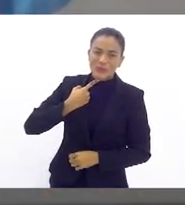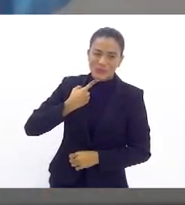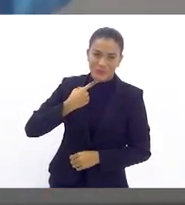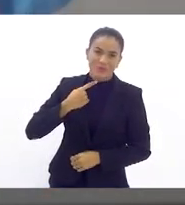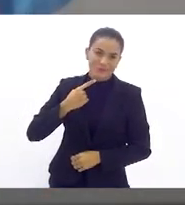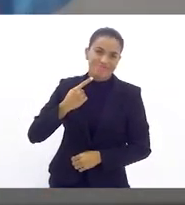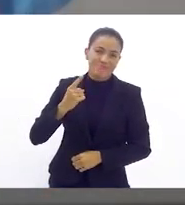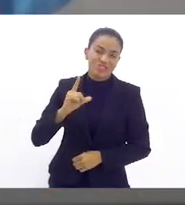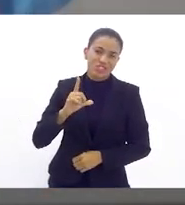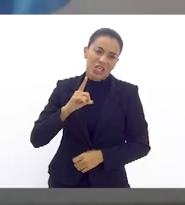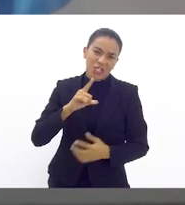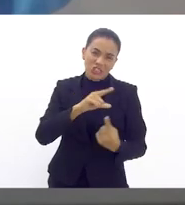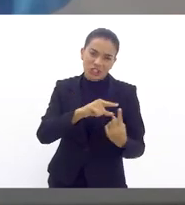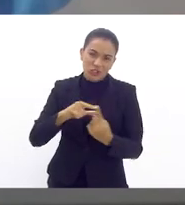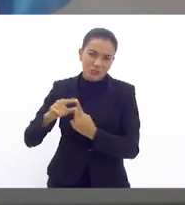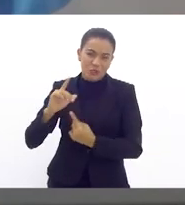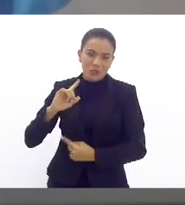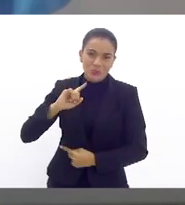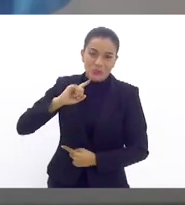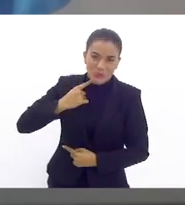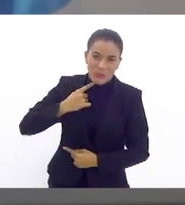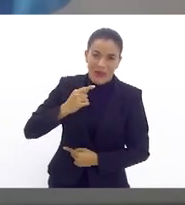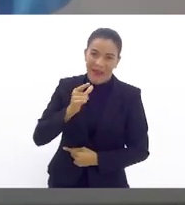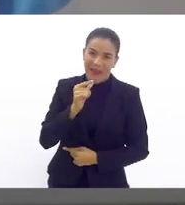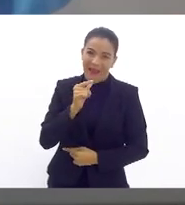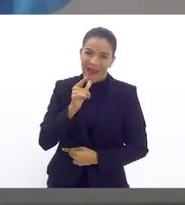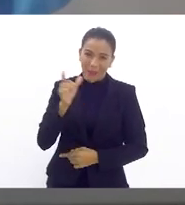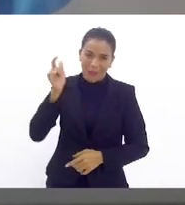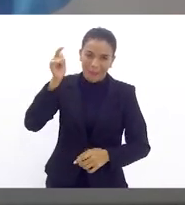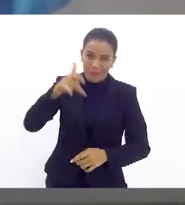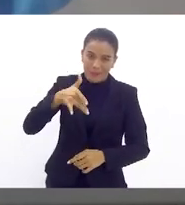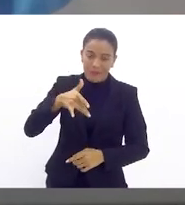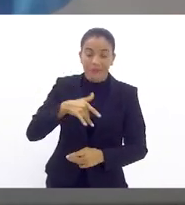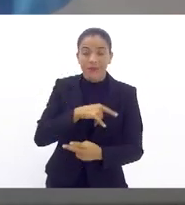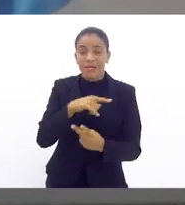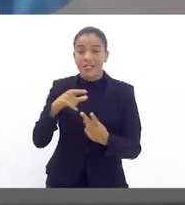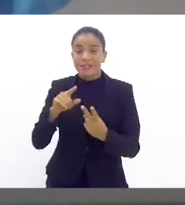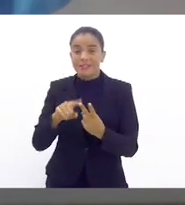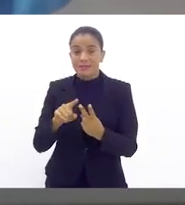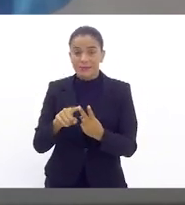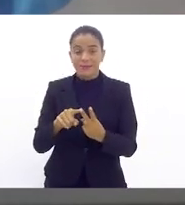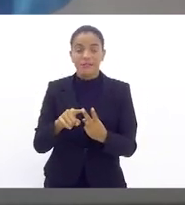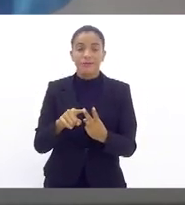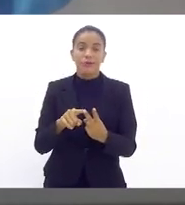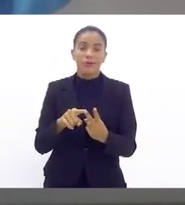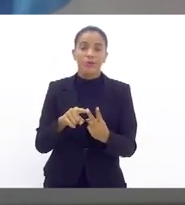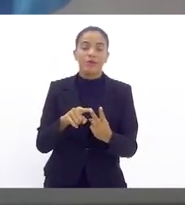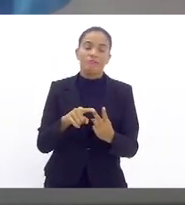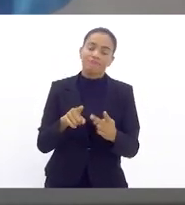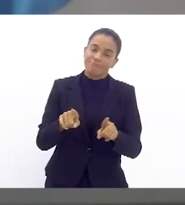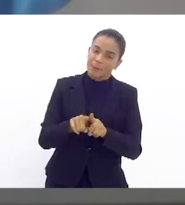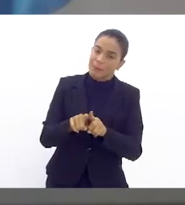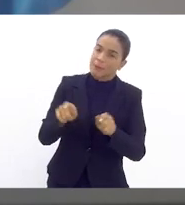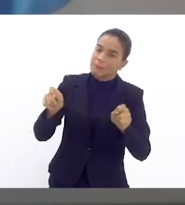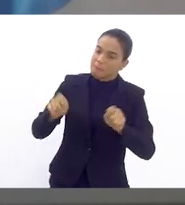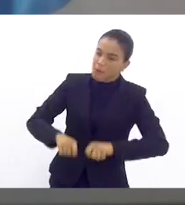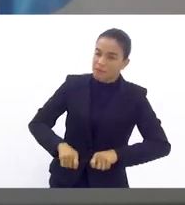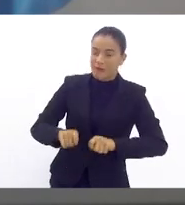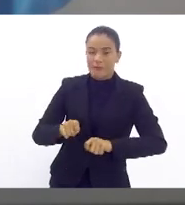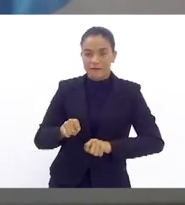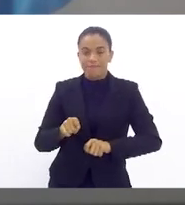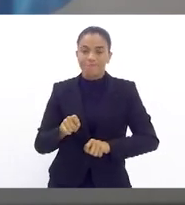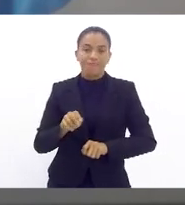de contaminação. E a segunda é que, muito provavelmente, não se trata